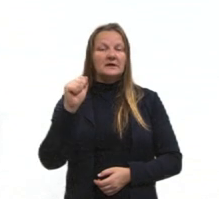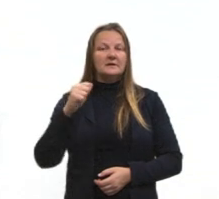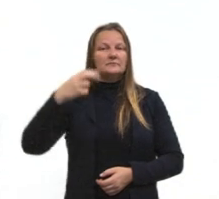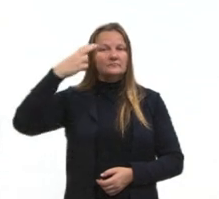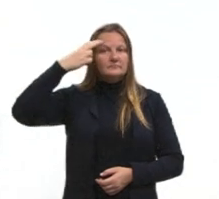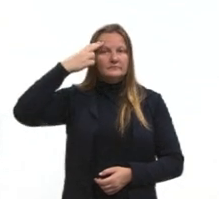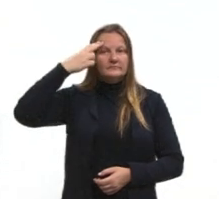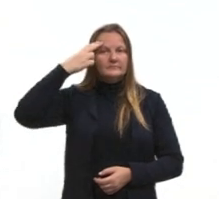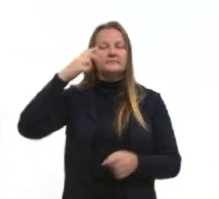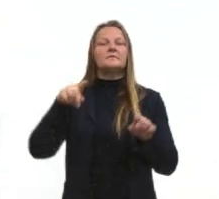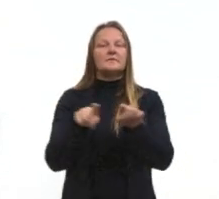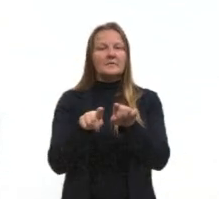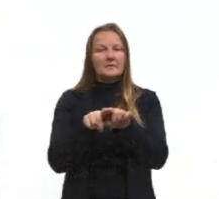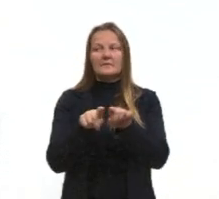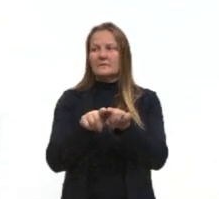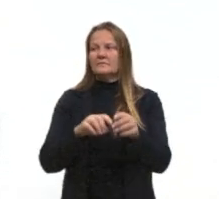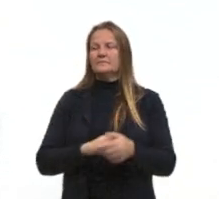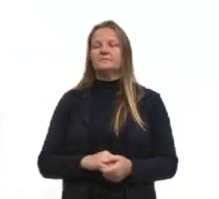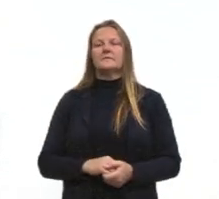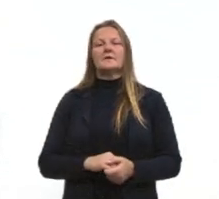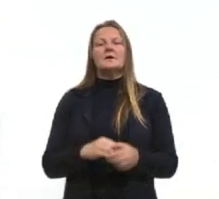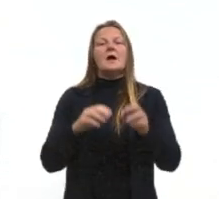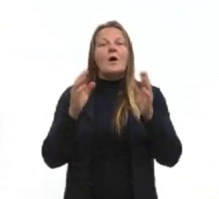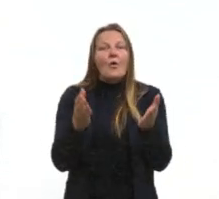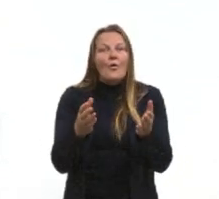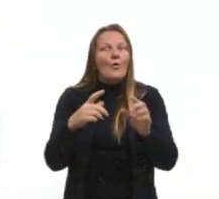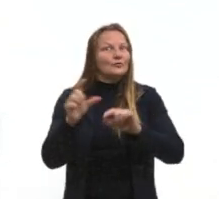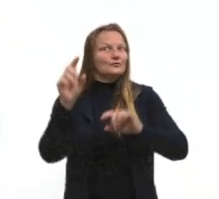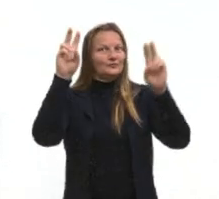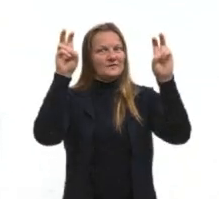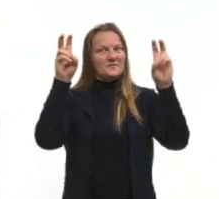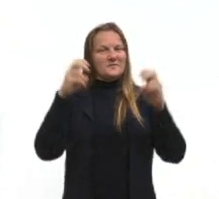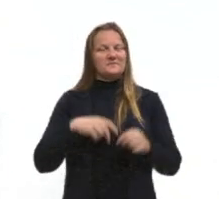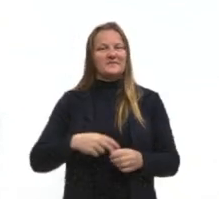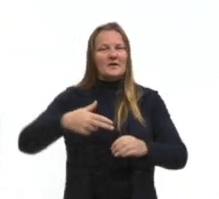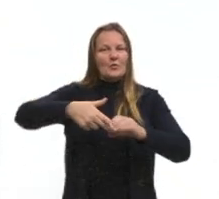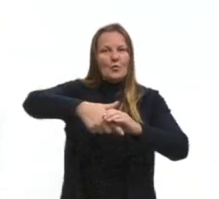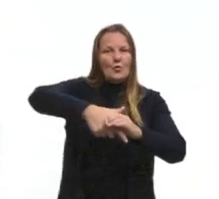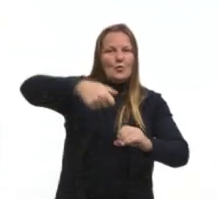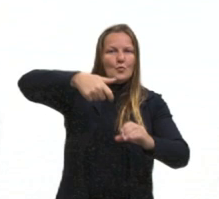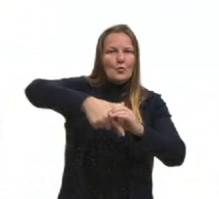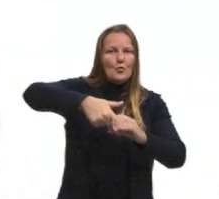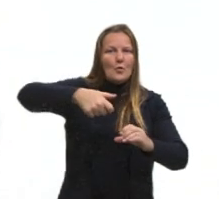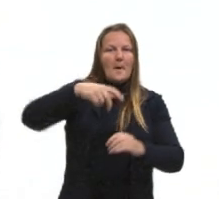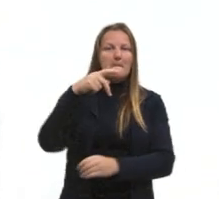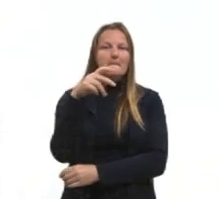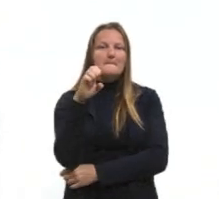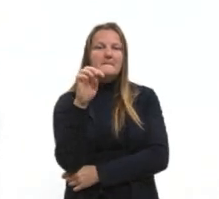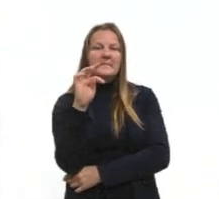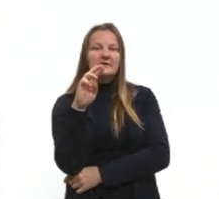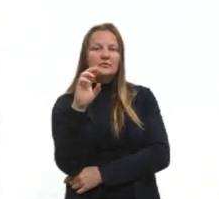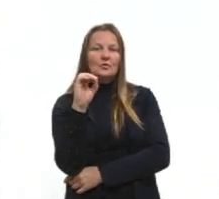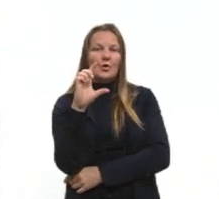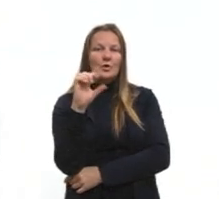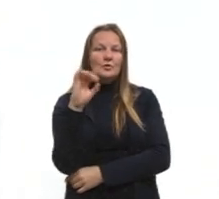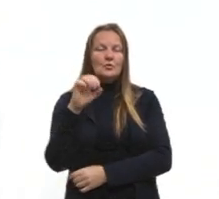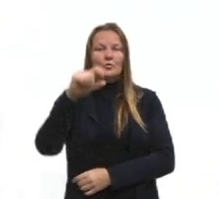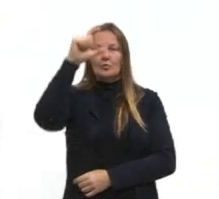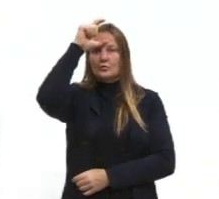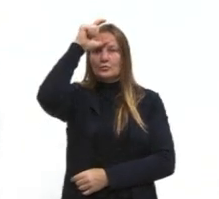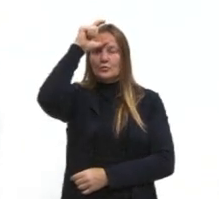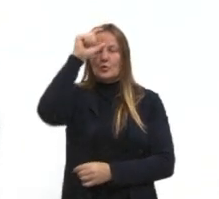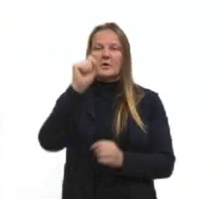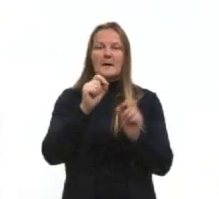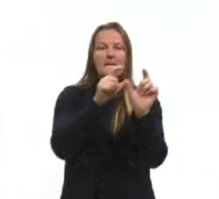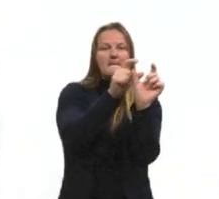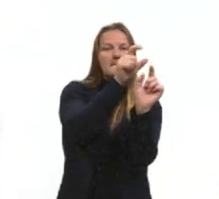étnica então nós temos várias questões relacionadas a isso primeiro nós temos turco né é Quem mora na